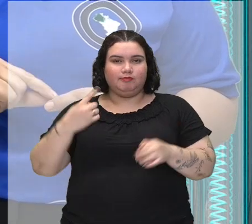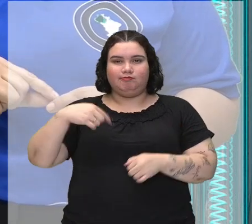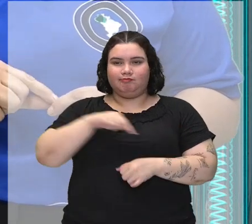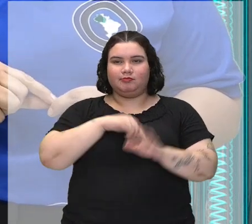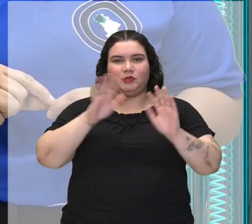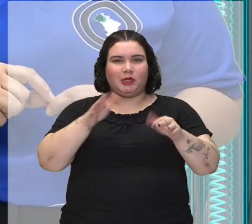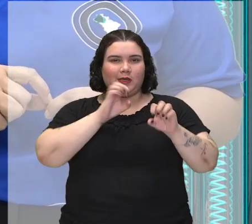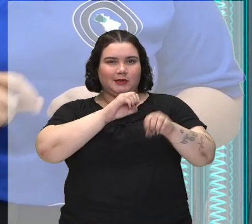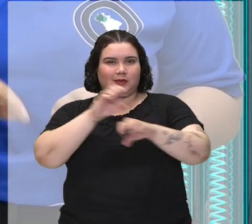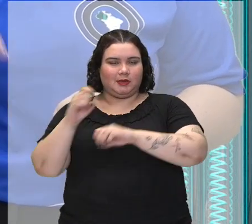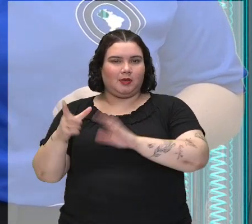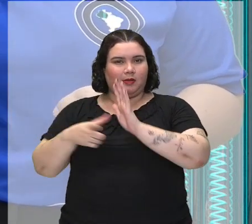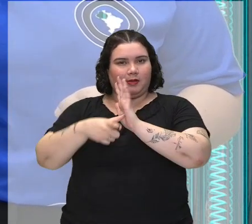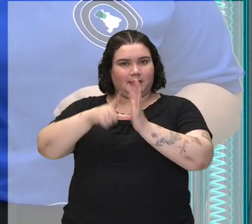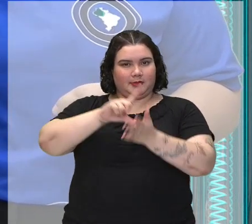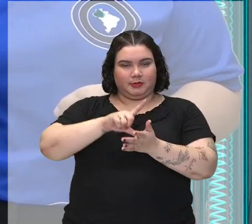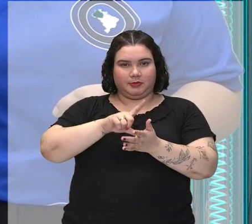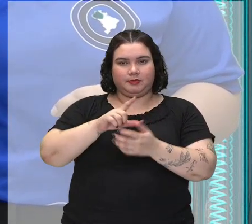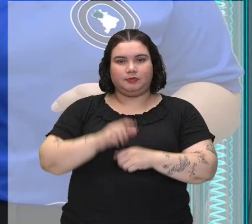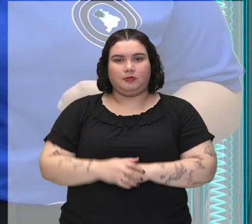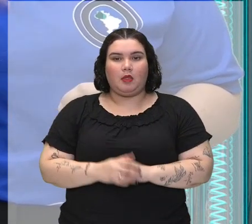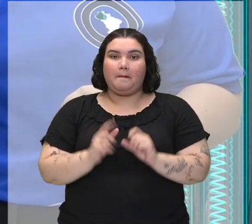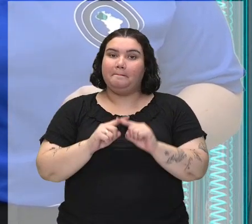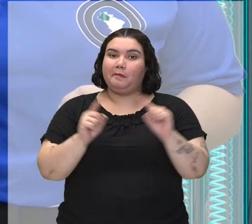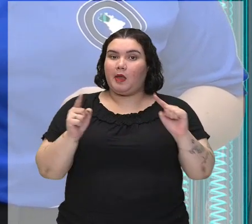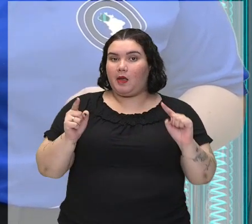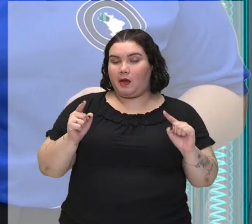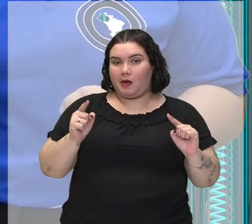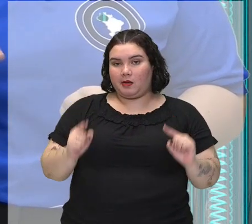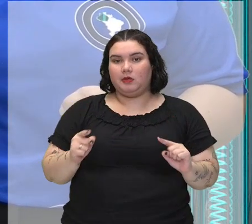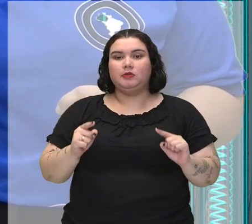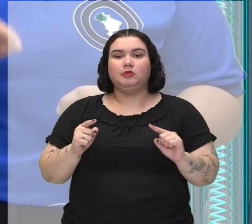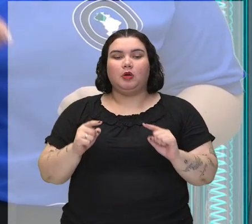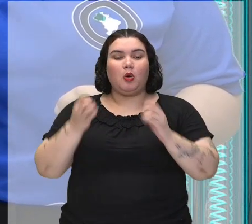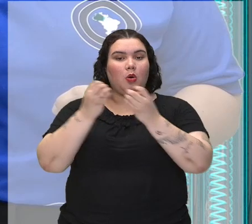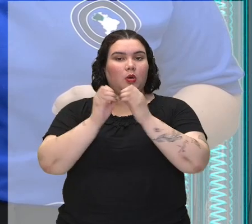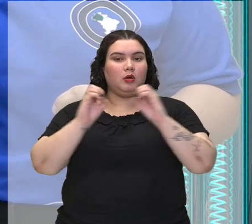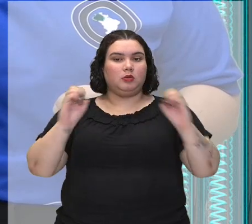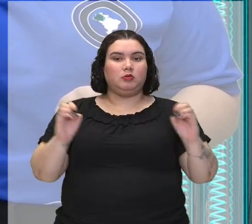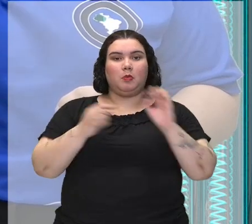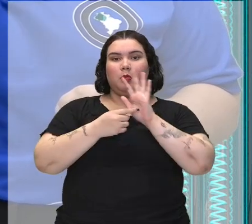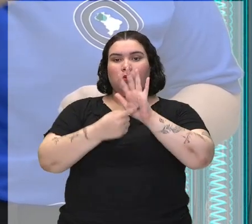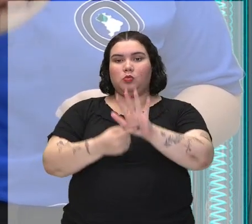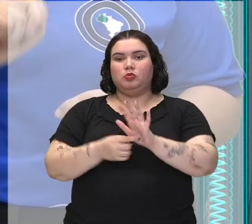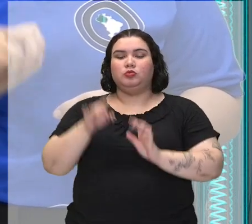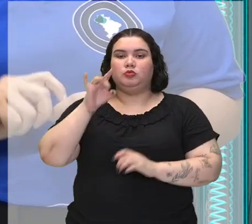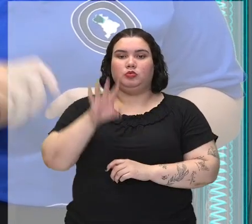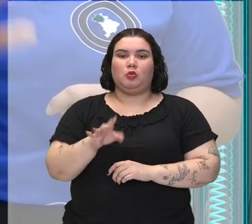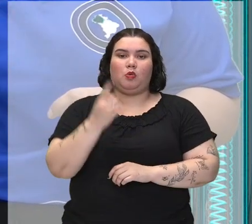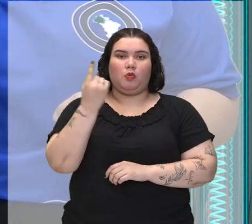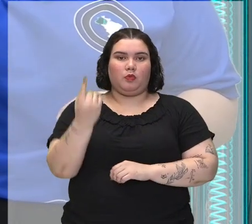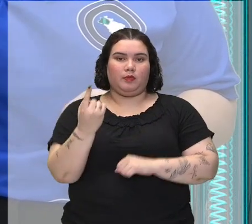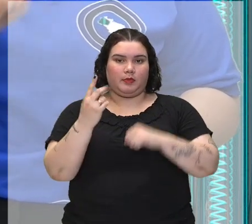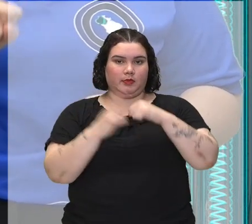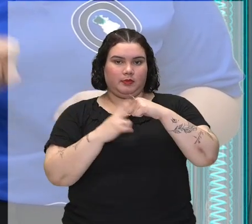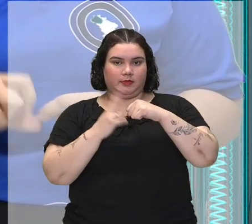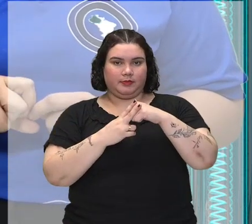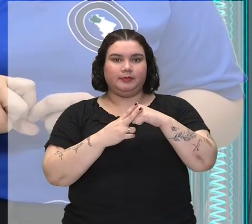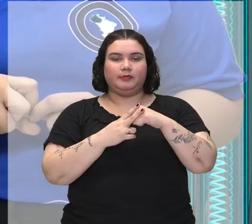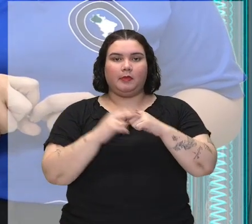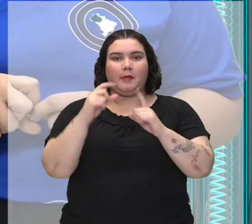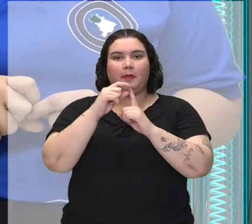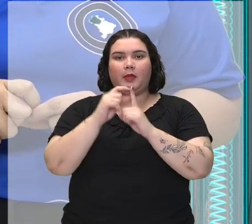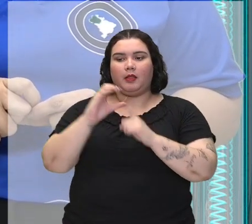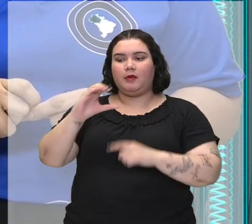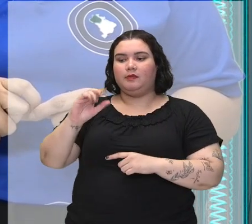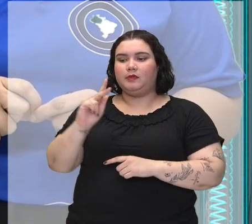citamos anteriormente, né? Mas nesse caso, pois a oração apresenta apenas um verbo. Cheguei,